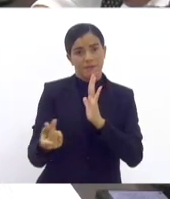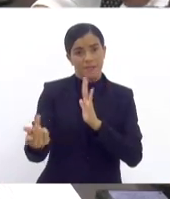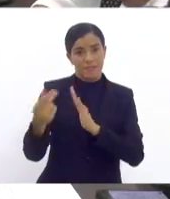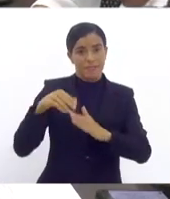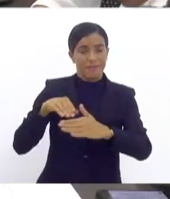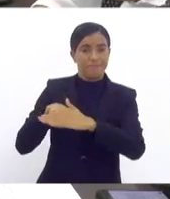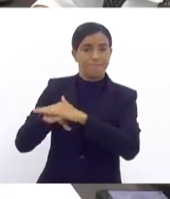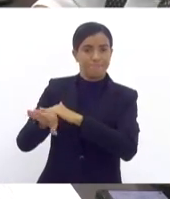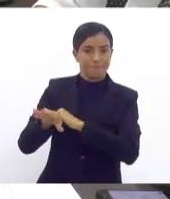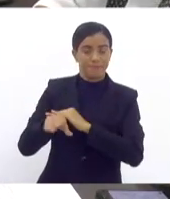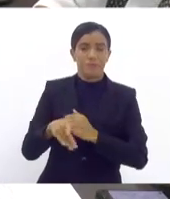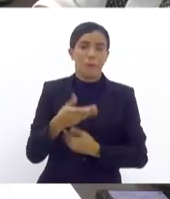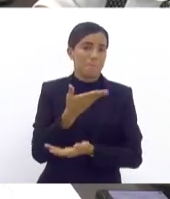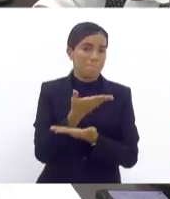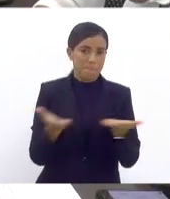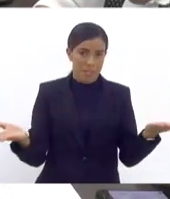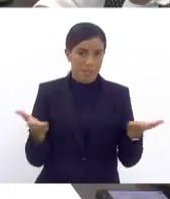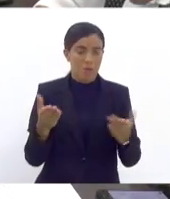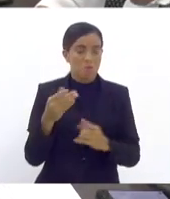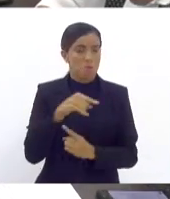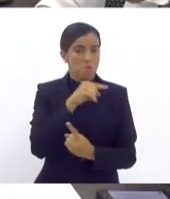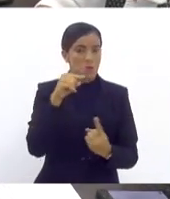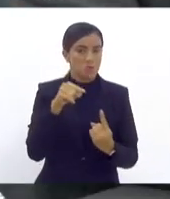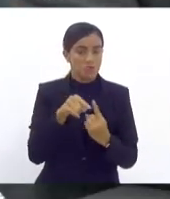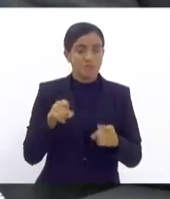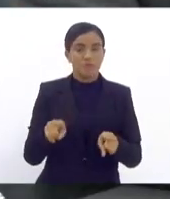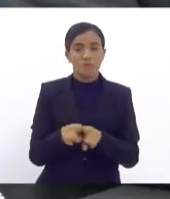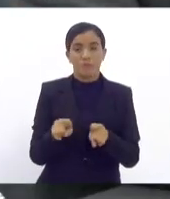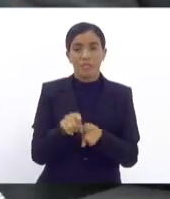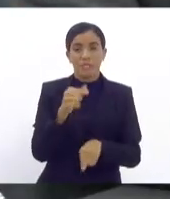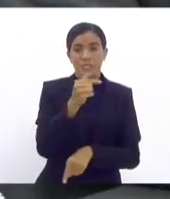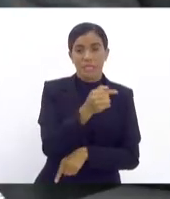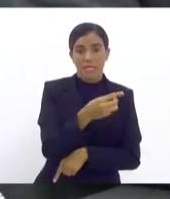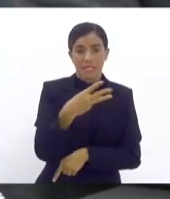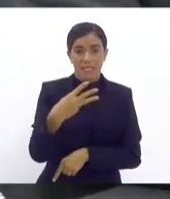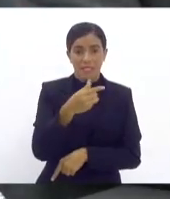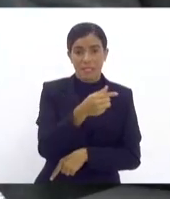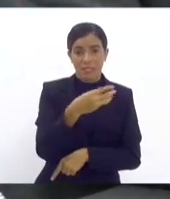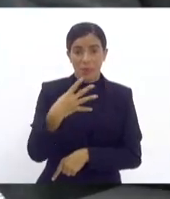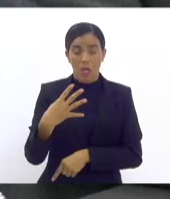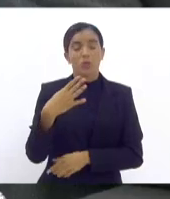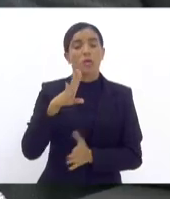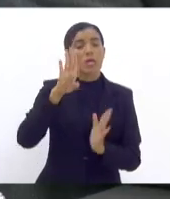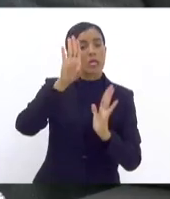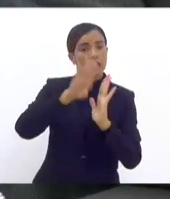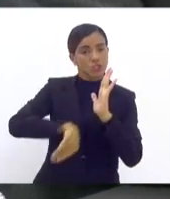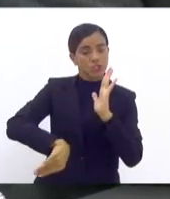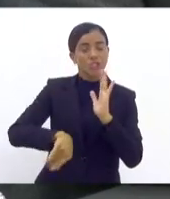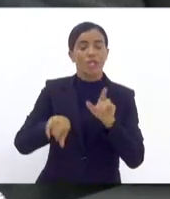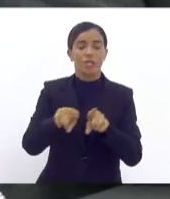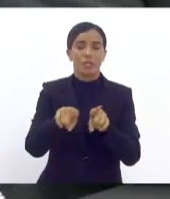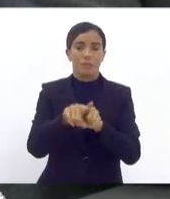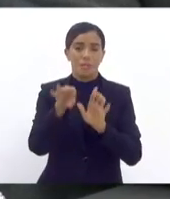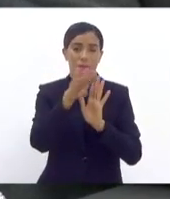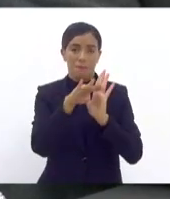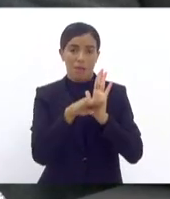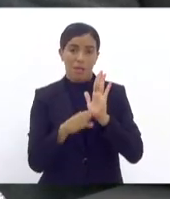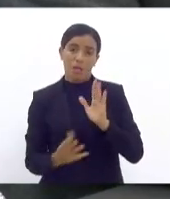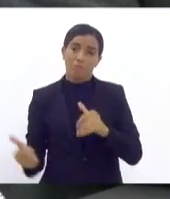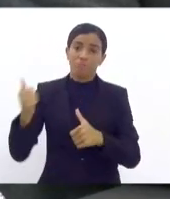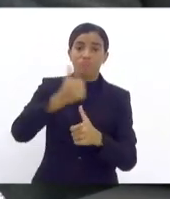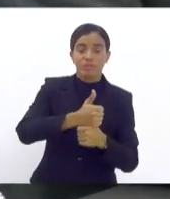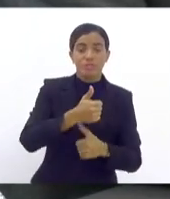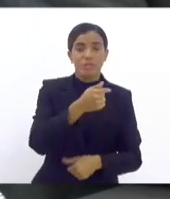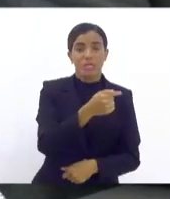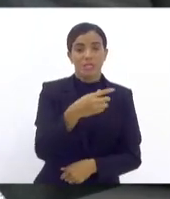Então, perdeu o objeto. O 73 e o 74 retirados da pauta. A gente vota agora, então, o 75, que